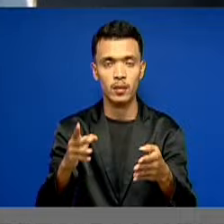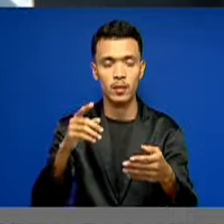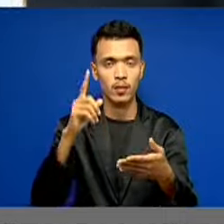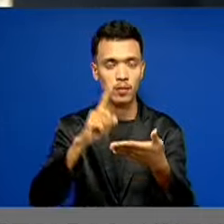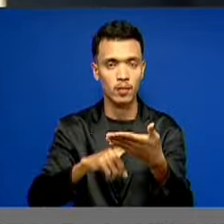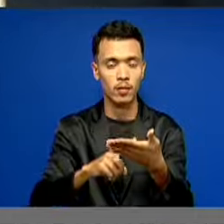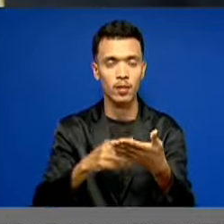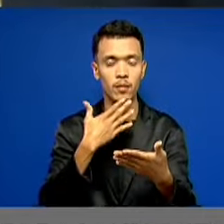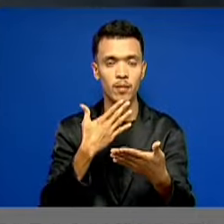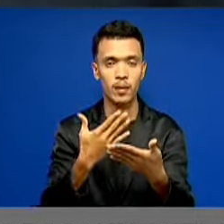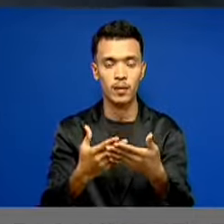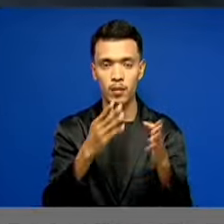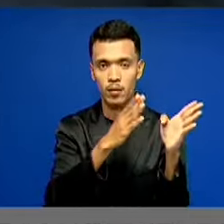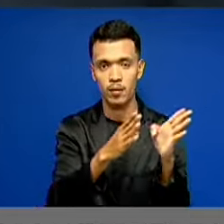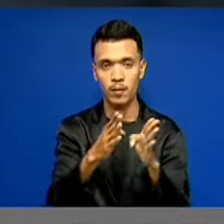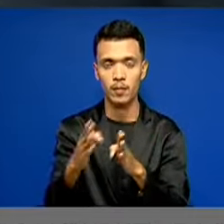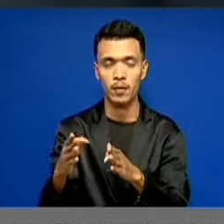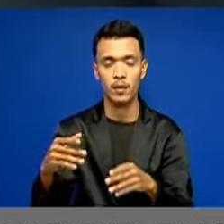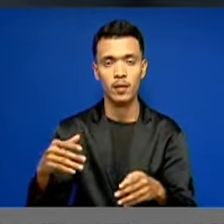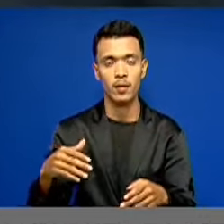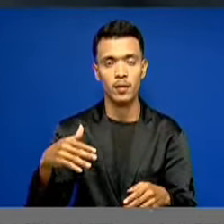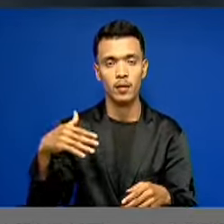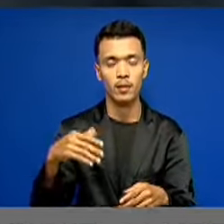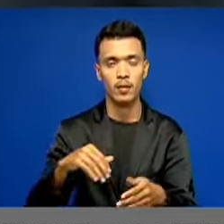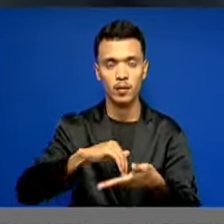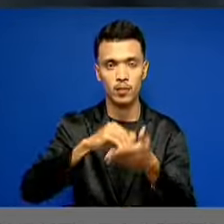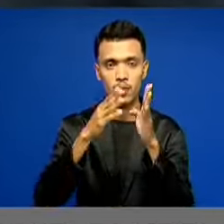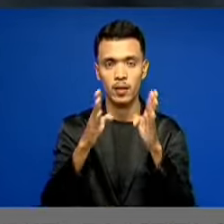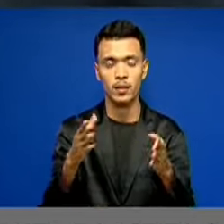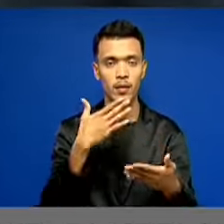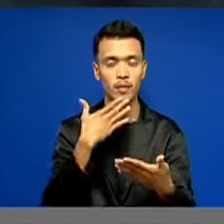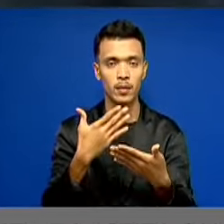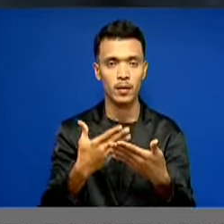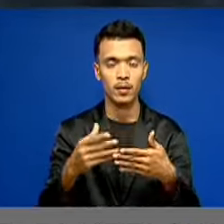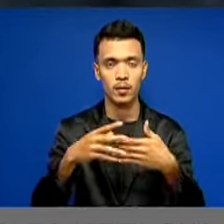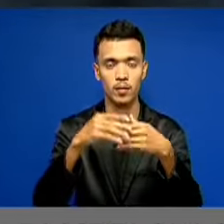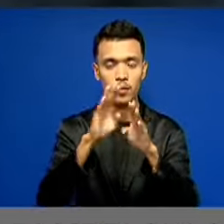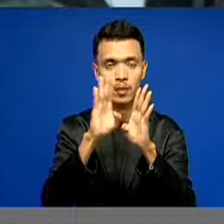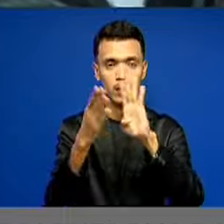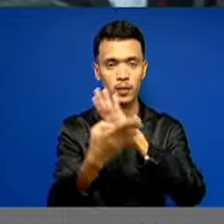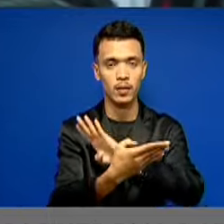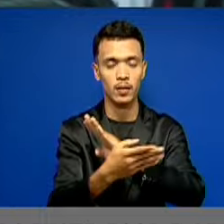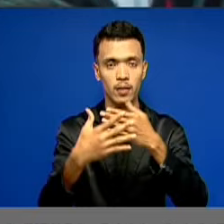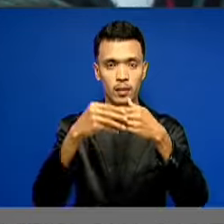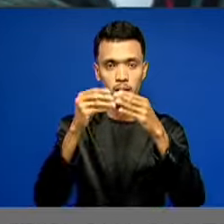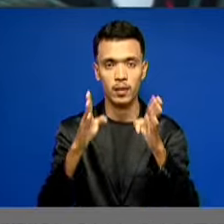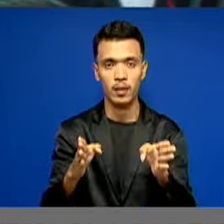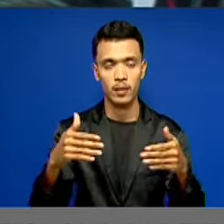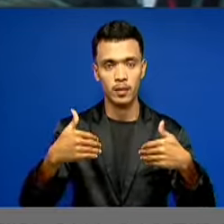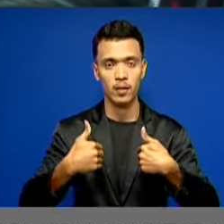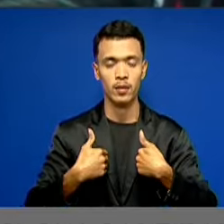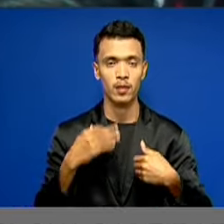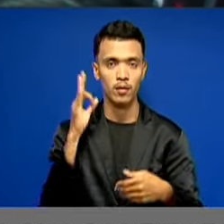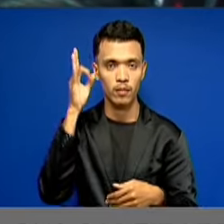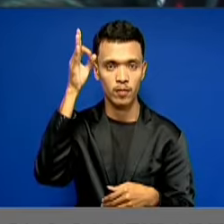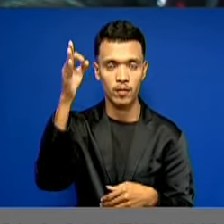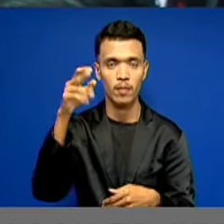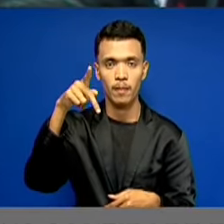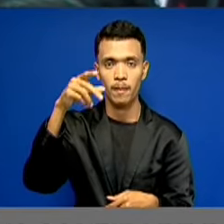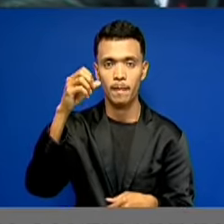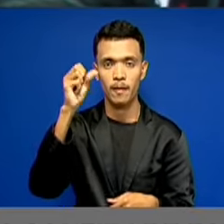universidade, onde prepara recurso, foi ensaio, onde sai liderança e o futuro. Curso pós-graduação e